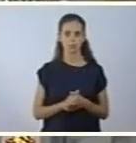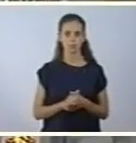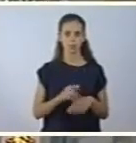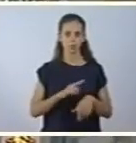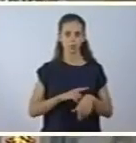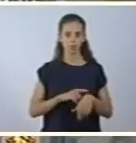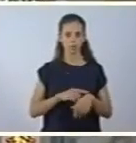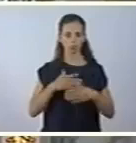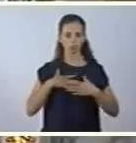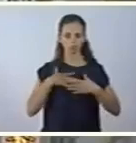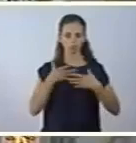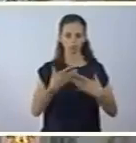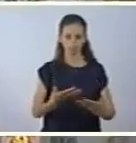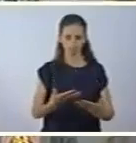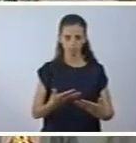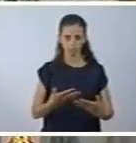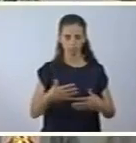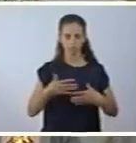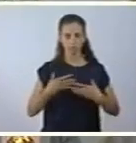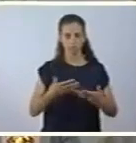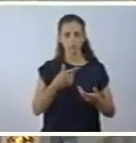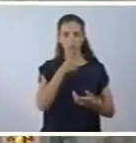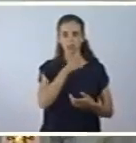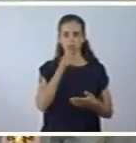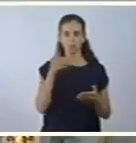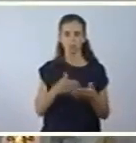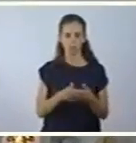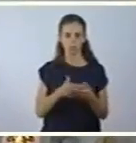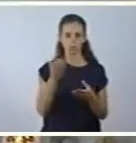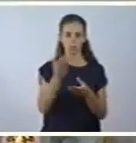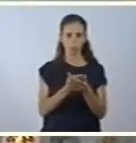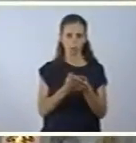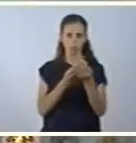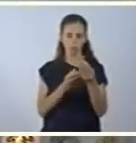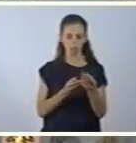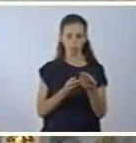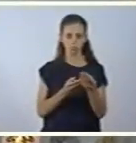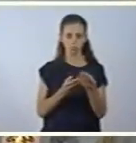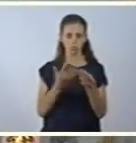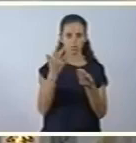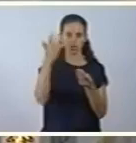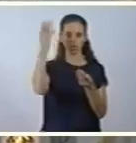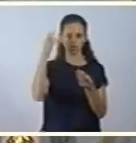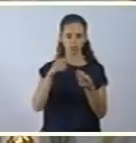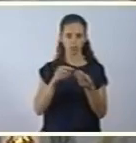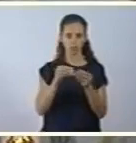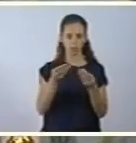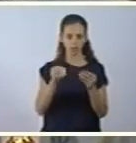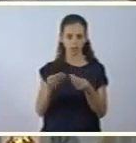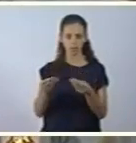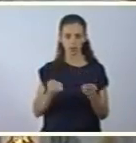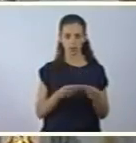Na hora em que ele se entregava para voluntariamente sofrer a morte, tomou o pão e, dando graças,